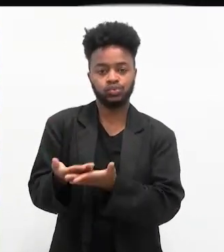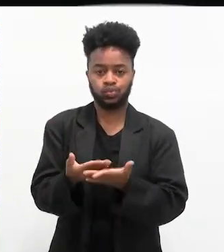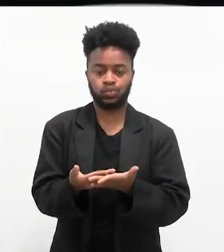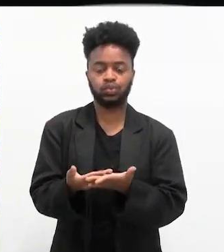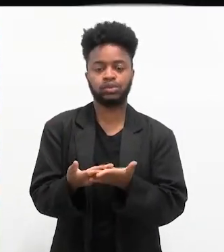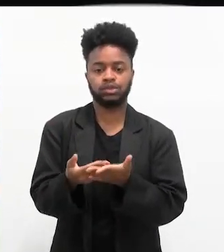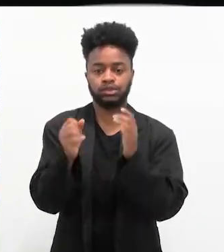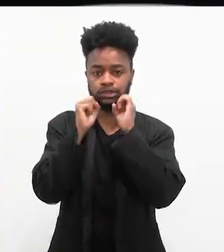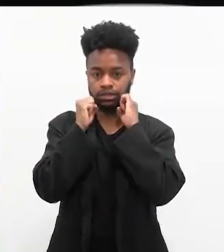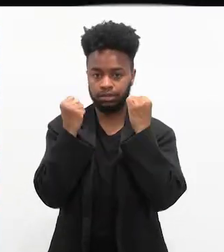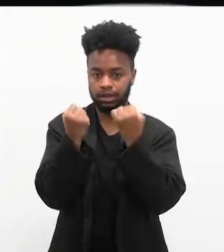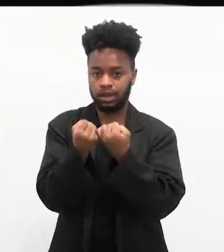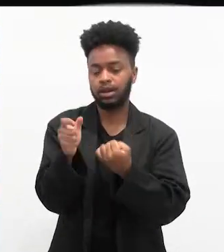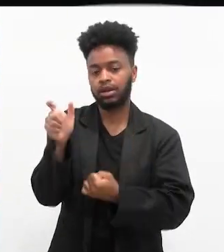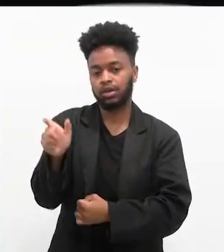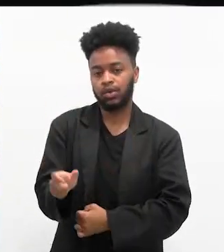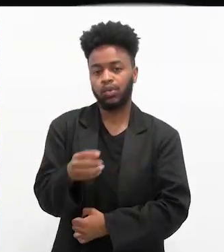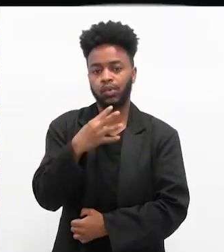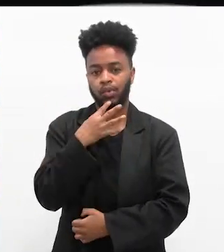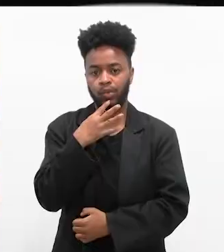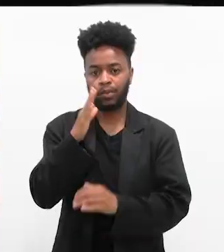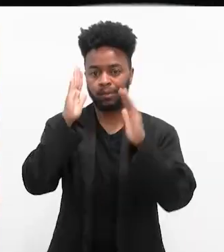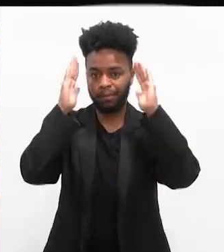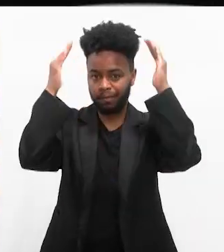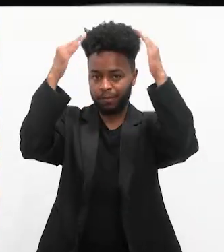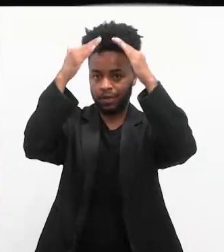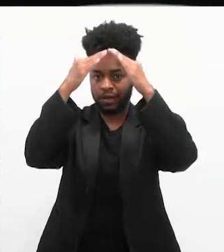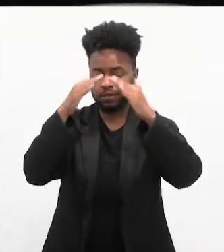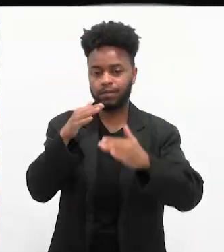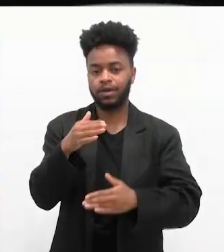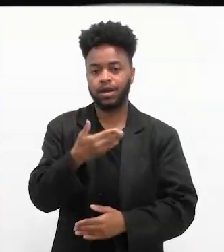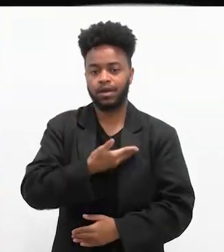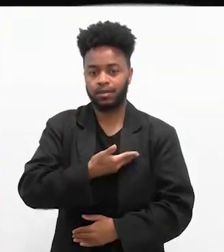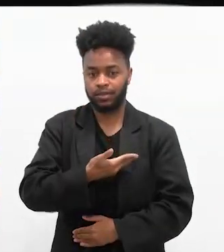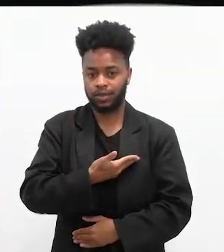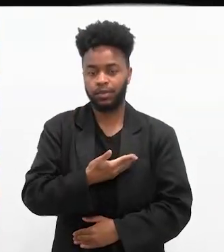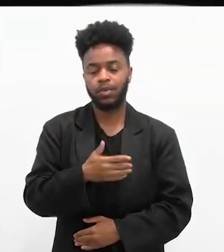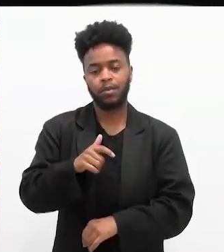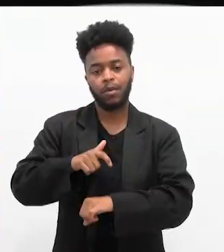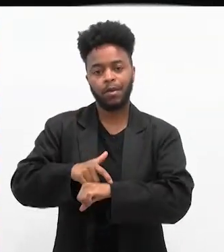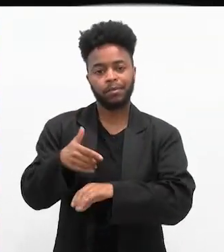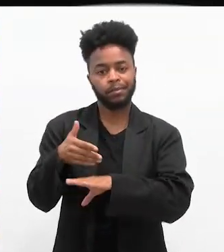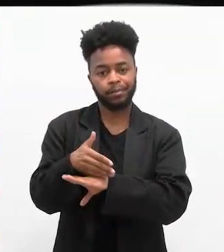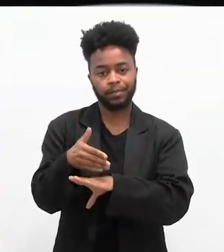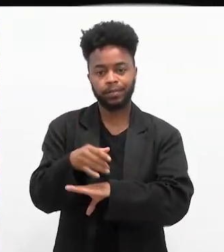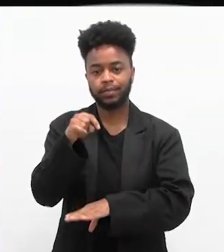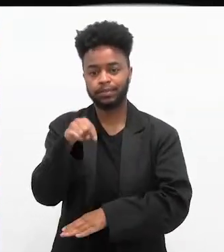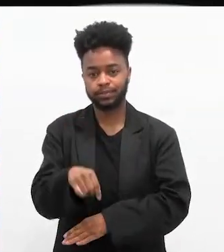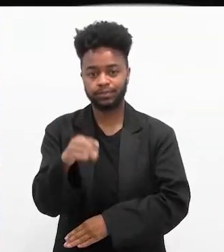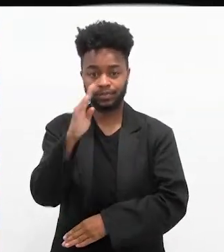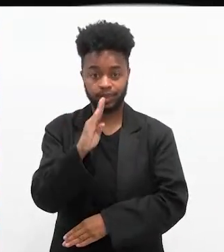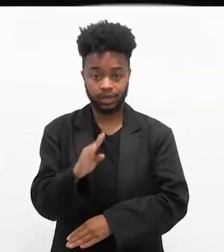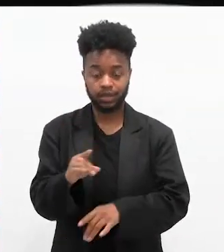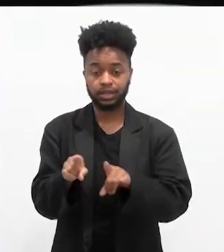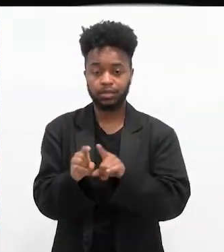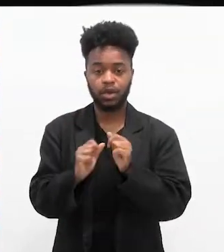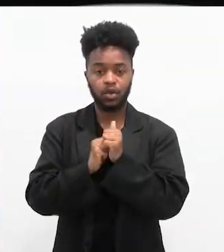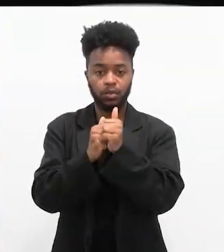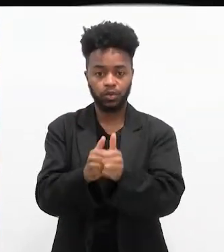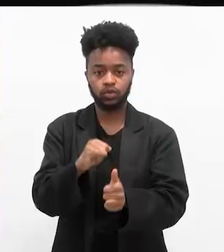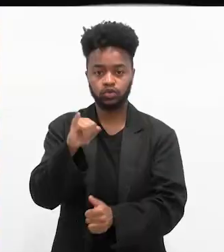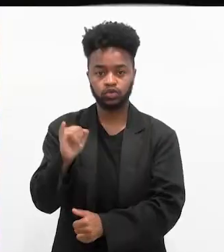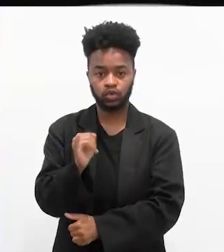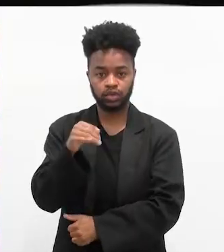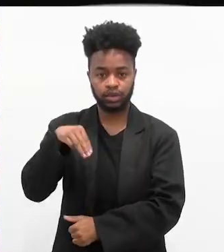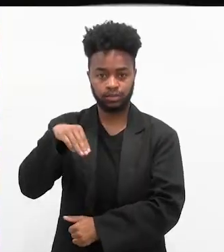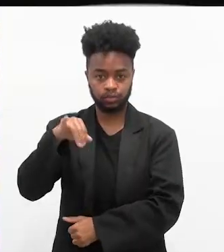seminarista que conheceu o Papa Francisco quando ele esteve aqui no Brasil e que também acompanhou a outra Jornada